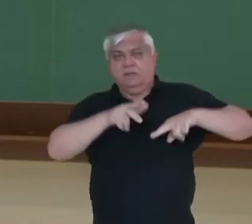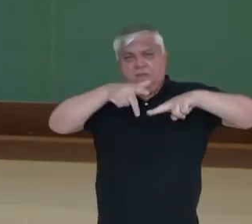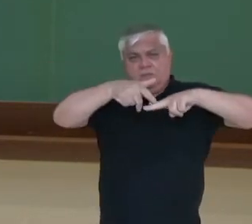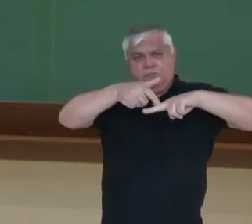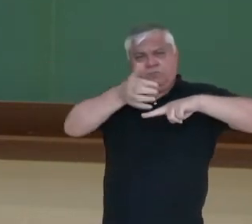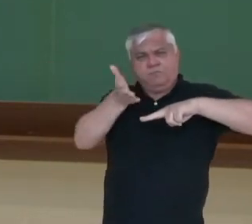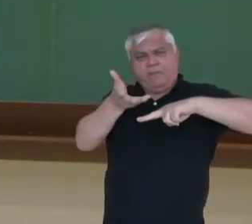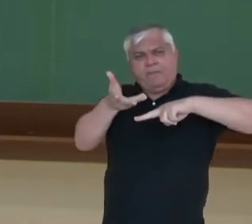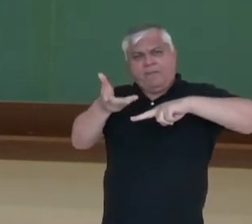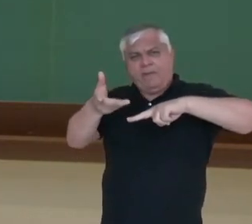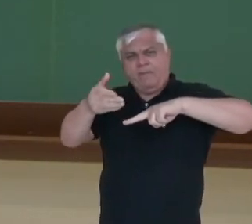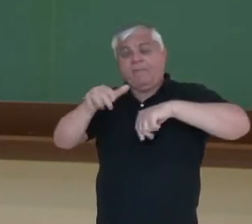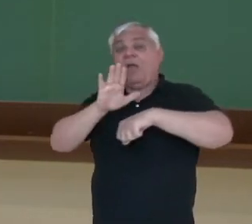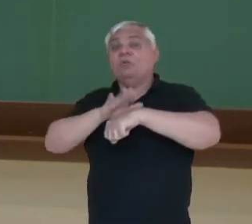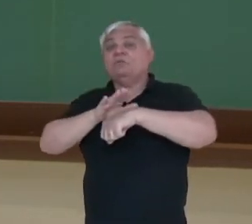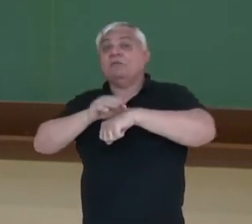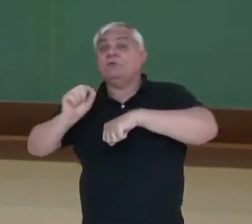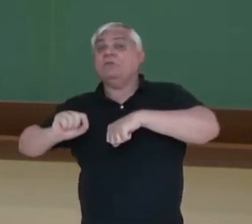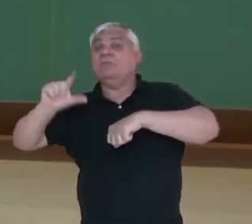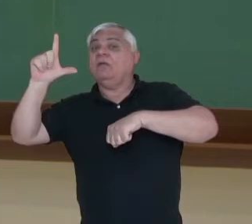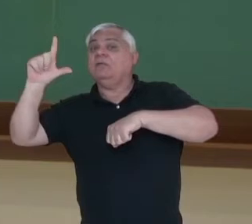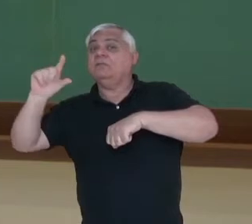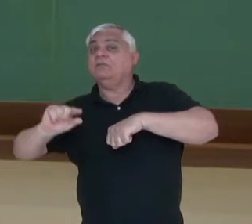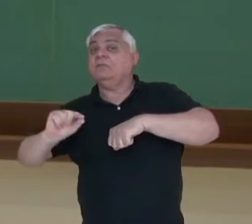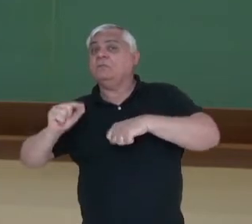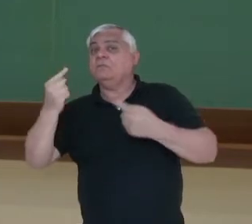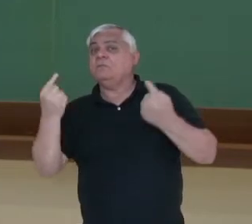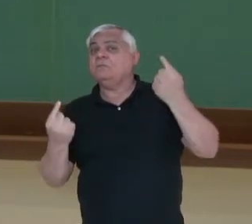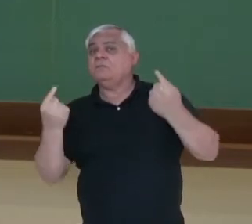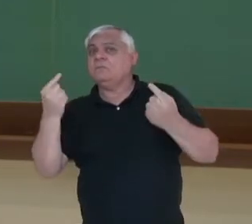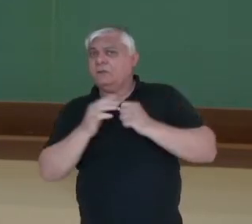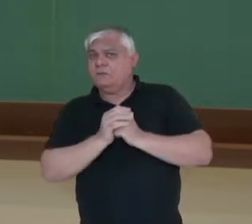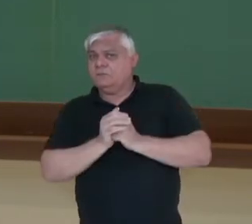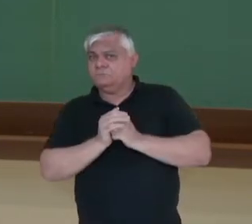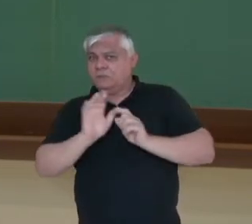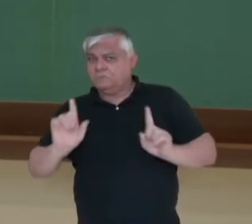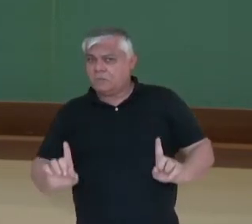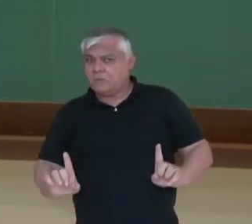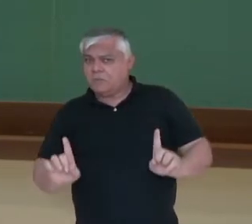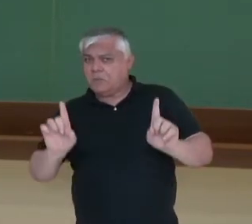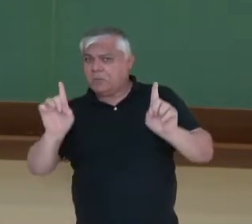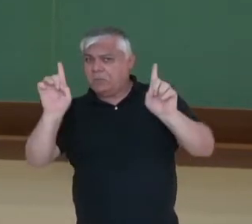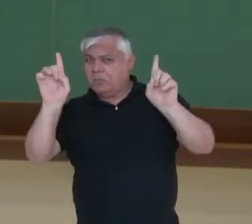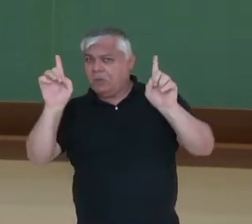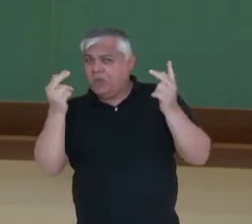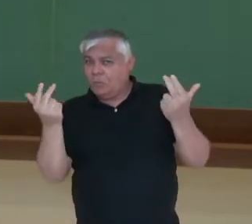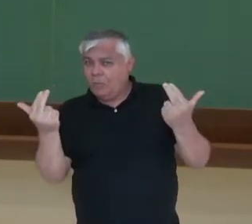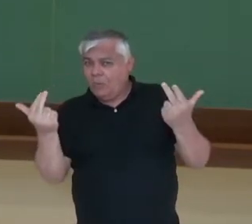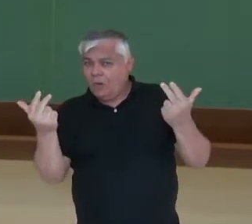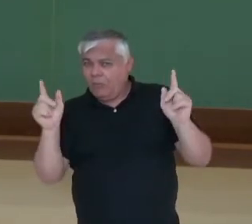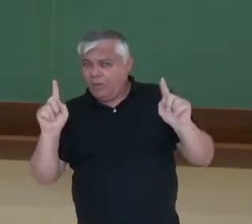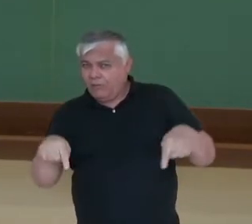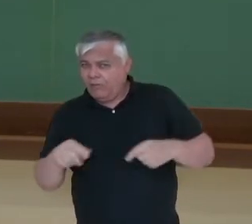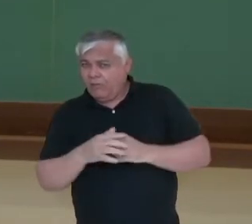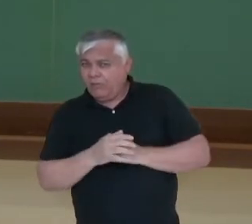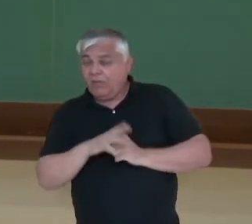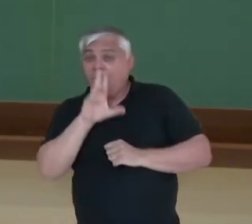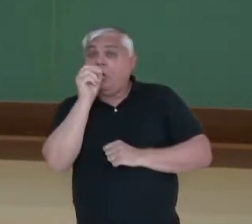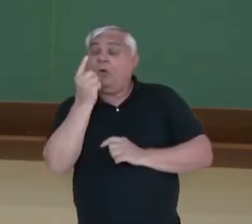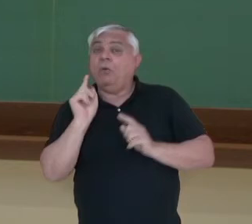ele vai aumentar ou vai diminuir? Será que eles são diretamente? Será que são duas grandezas diretamente